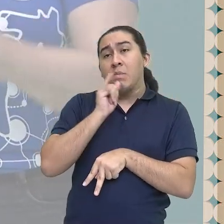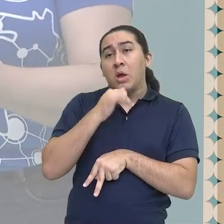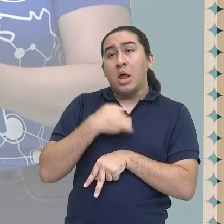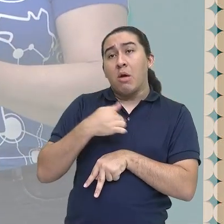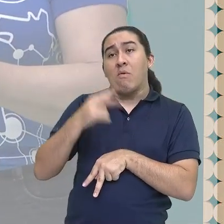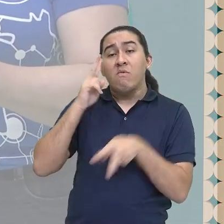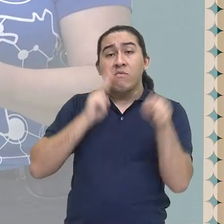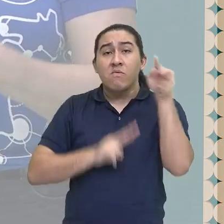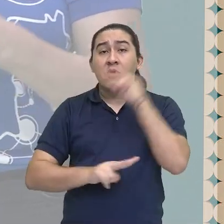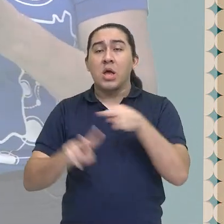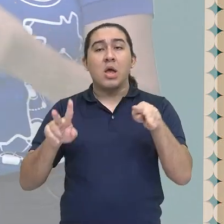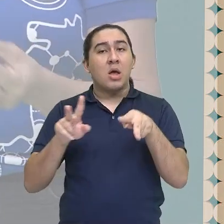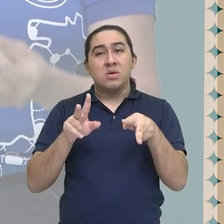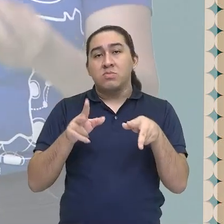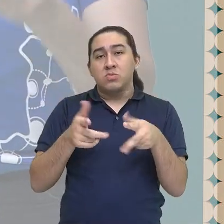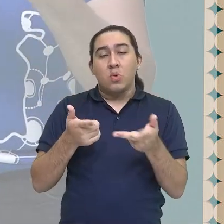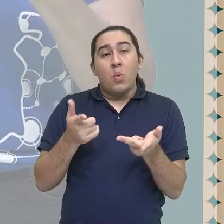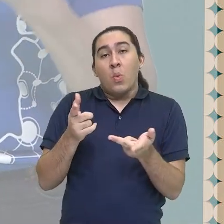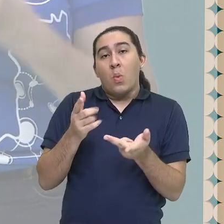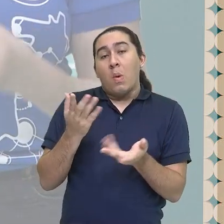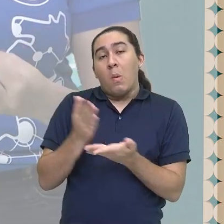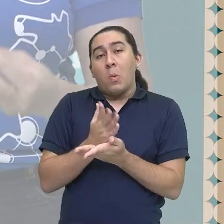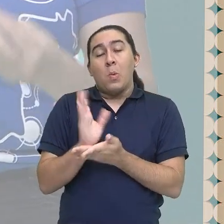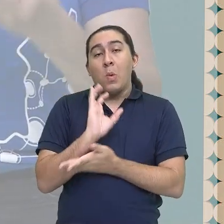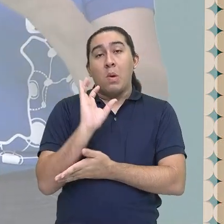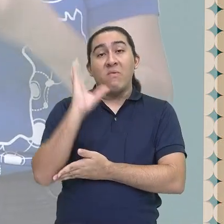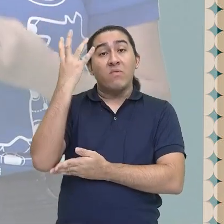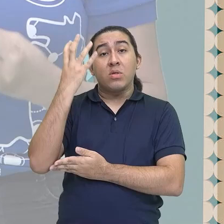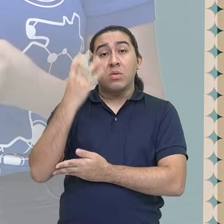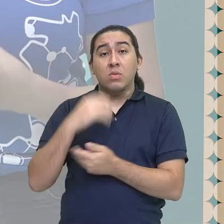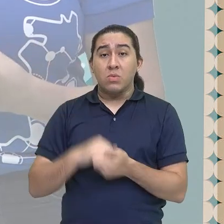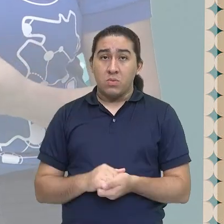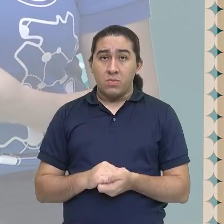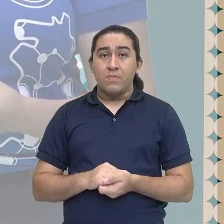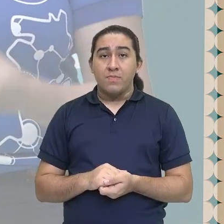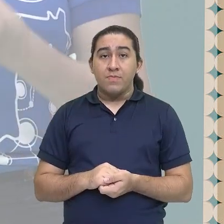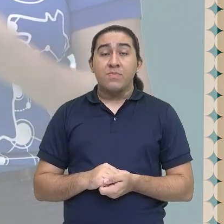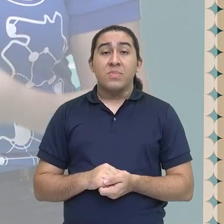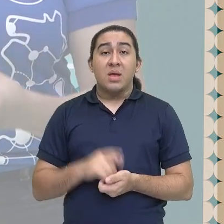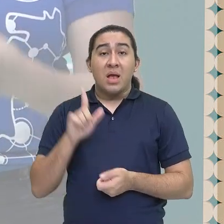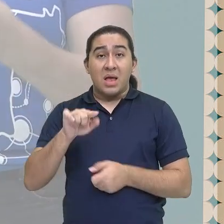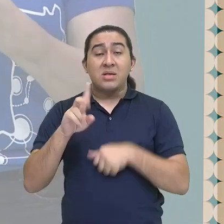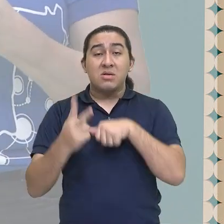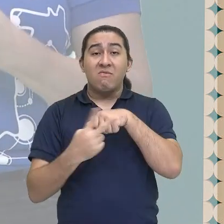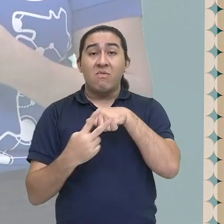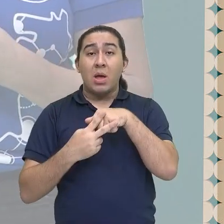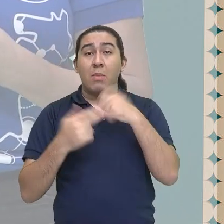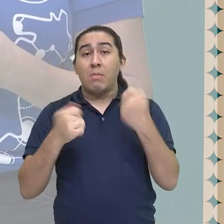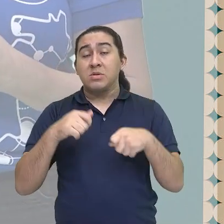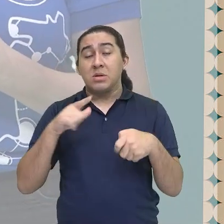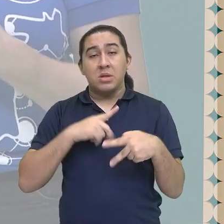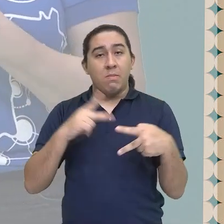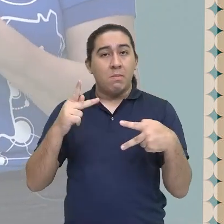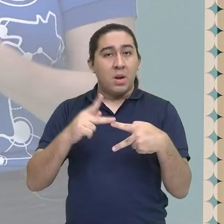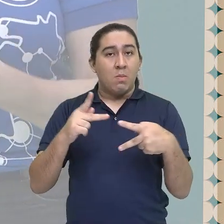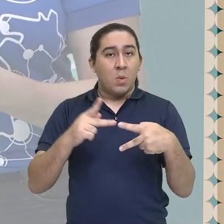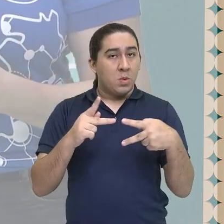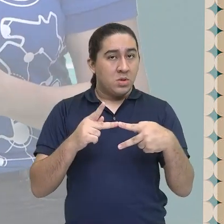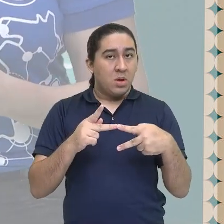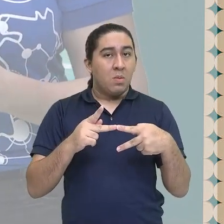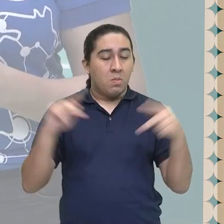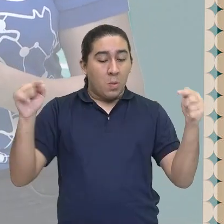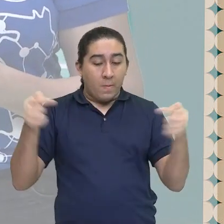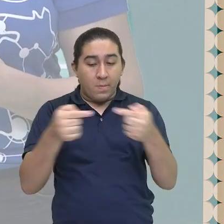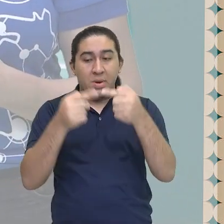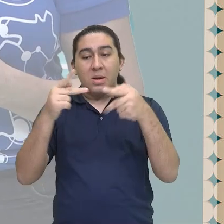aos jogos, então esse verbo, né, assistir, ele vem com preposição, então é regido